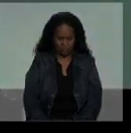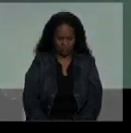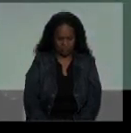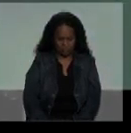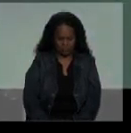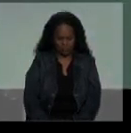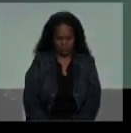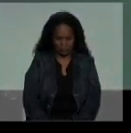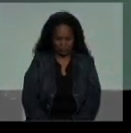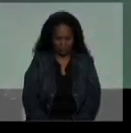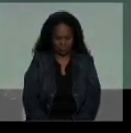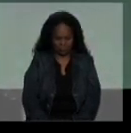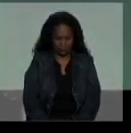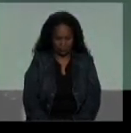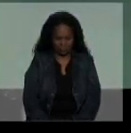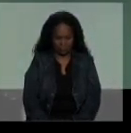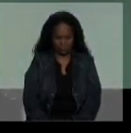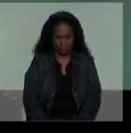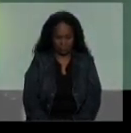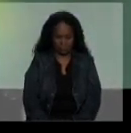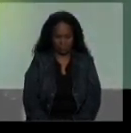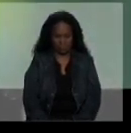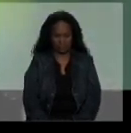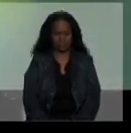horizonte era o fundo do quintal.